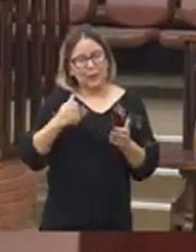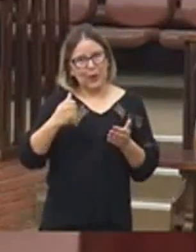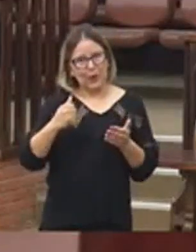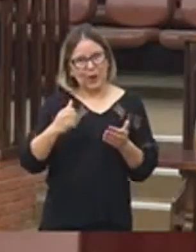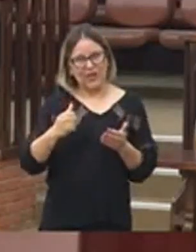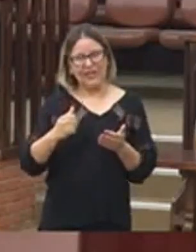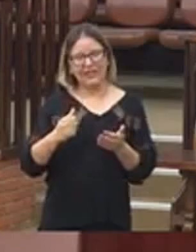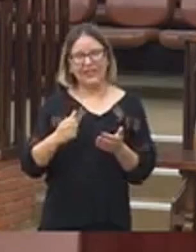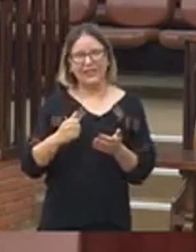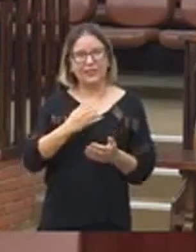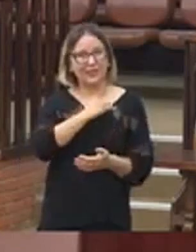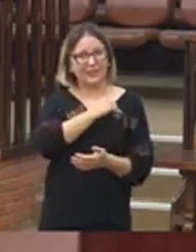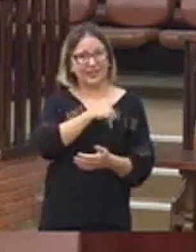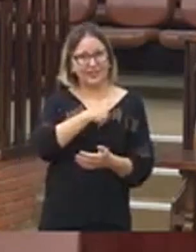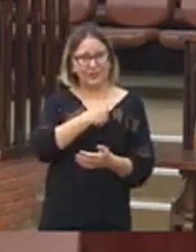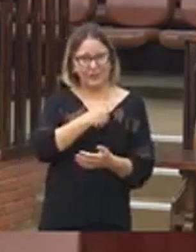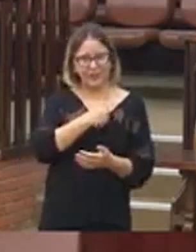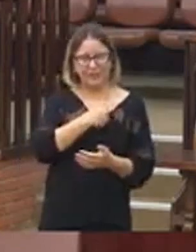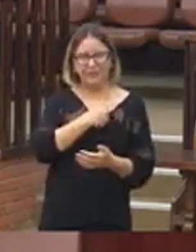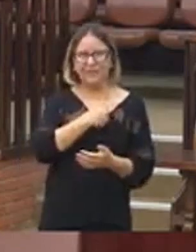é aquele